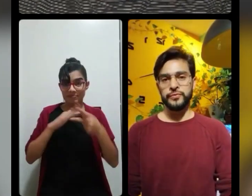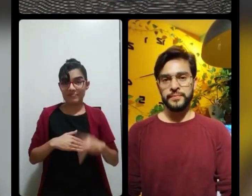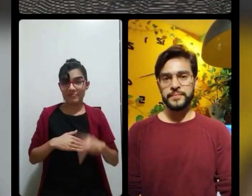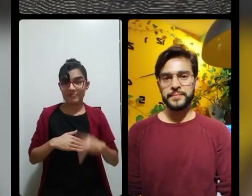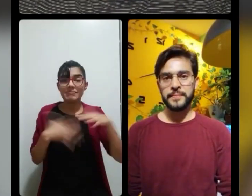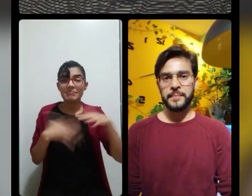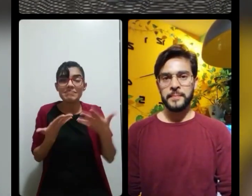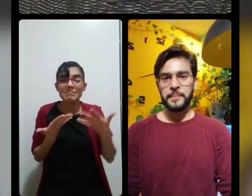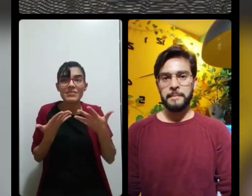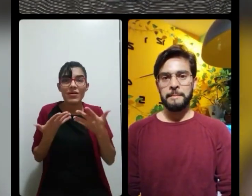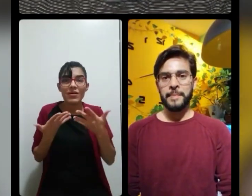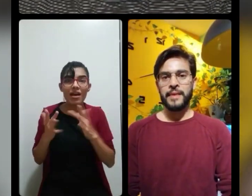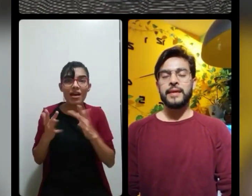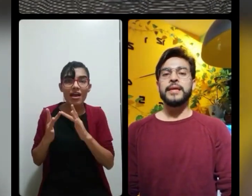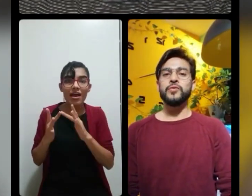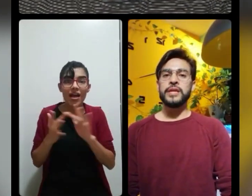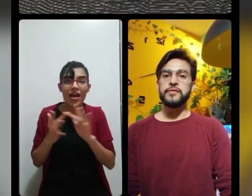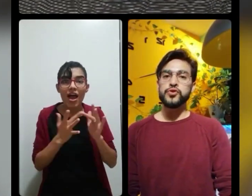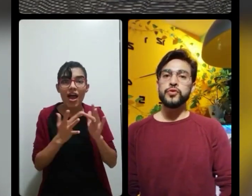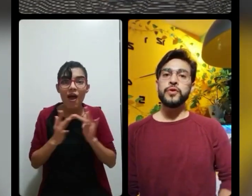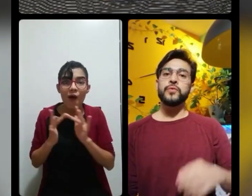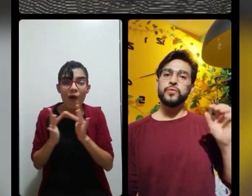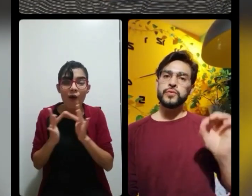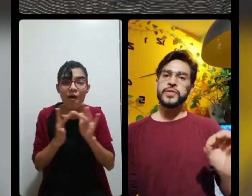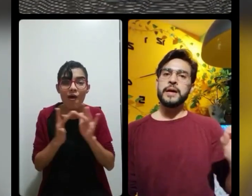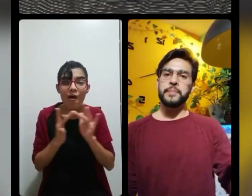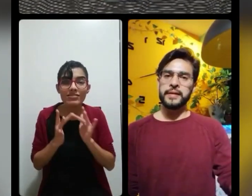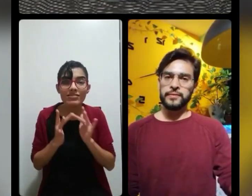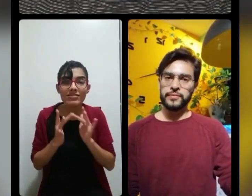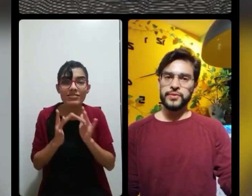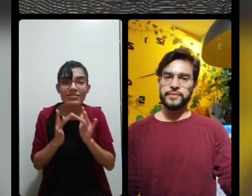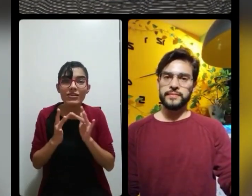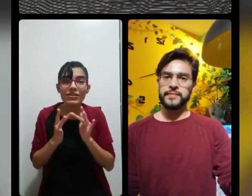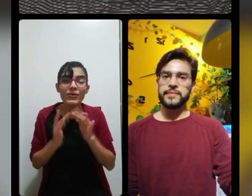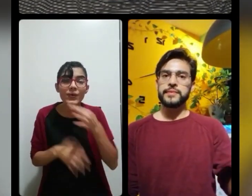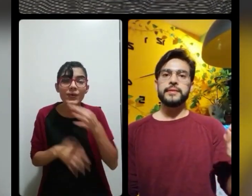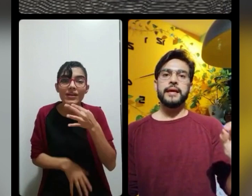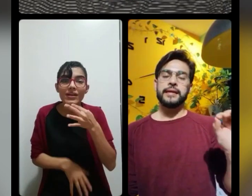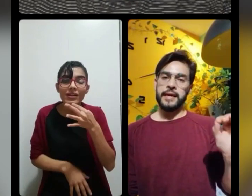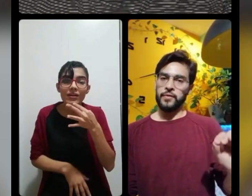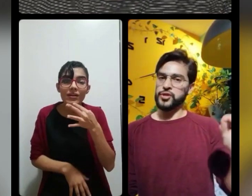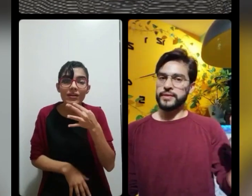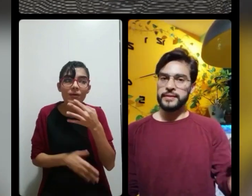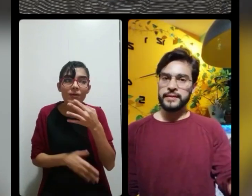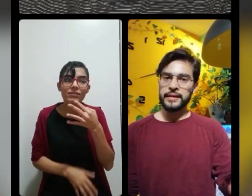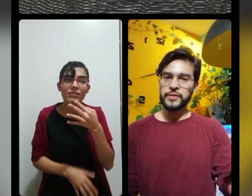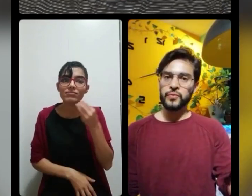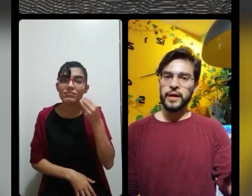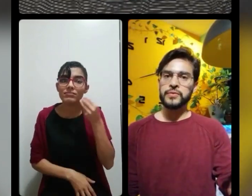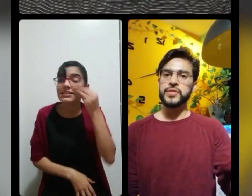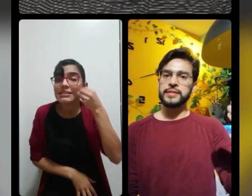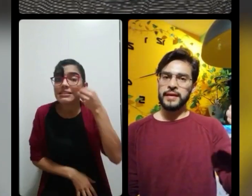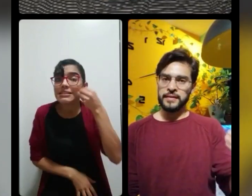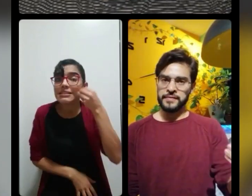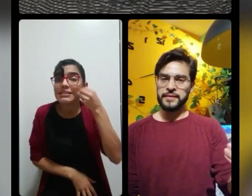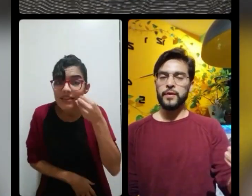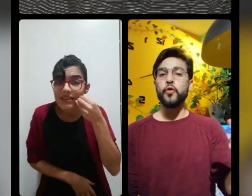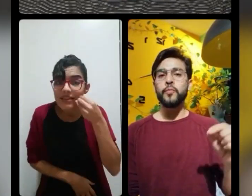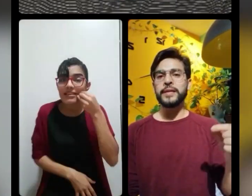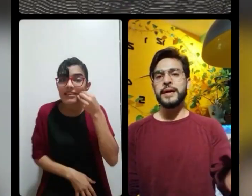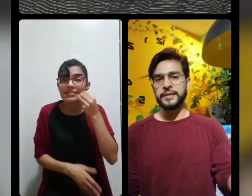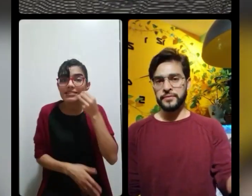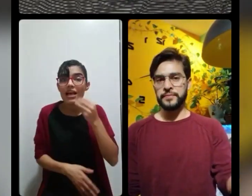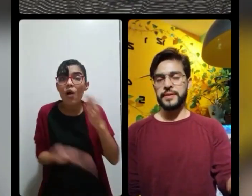livro Joio. E no livro Joio, um dos capítulos, que é o Argentino Intelectual,